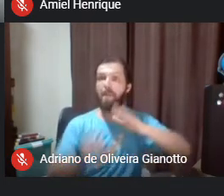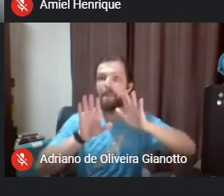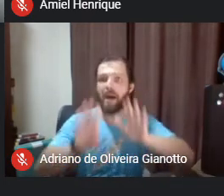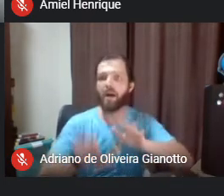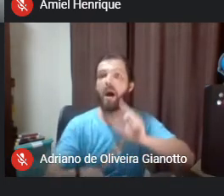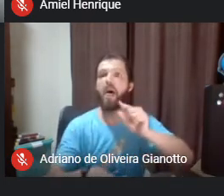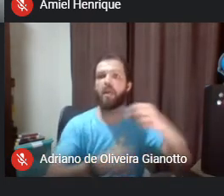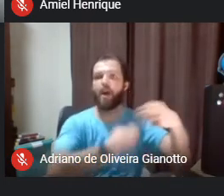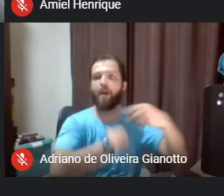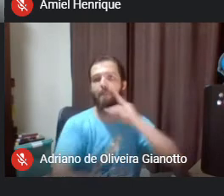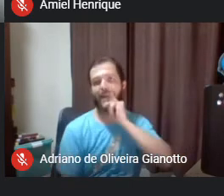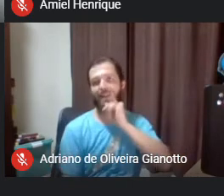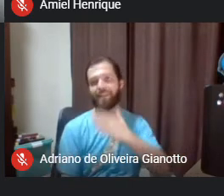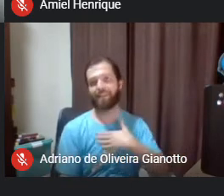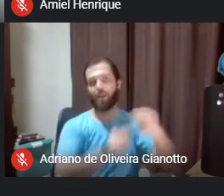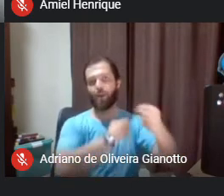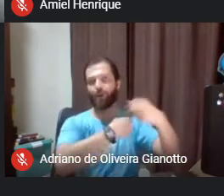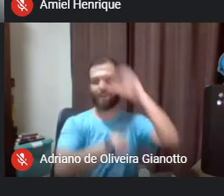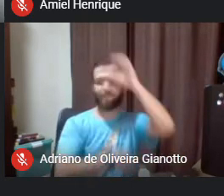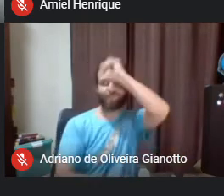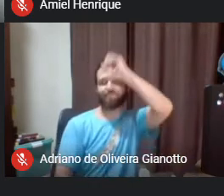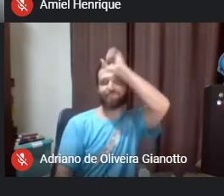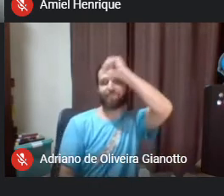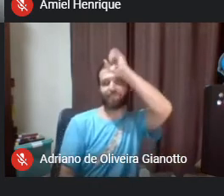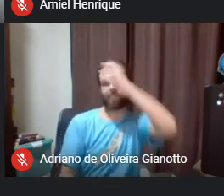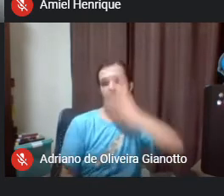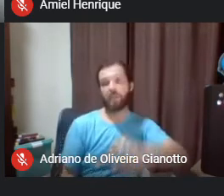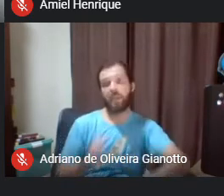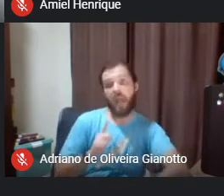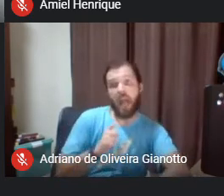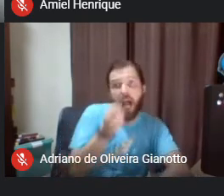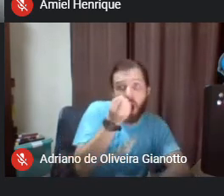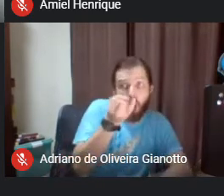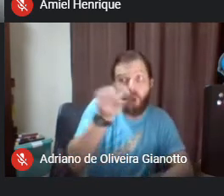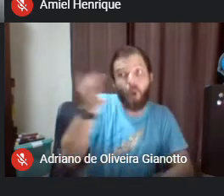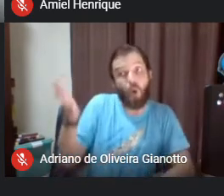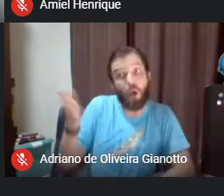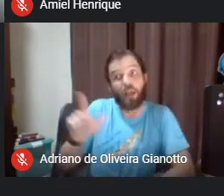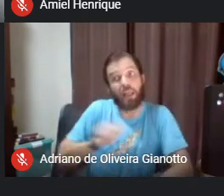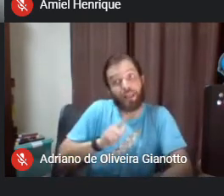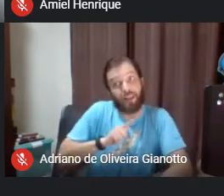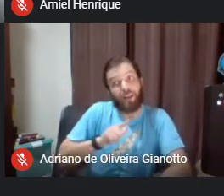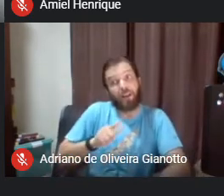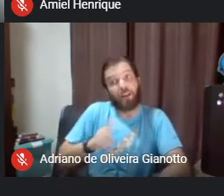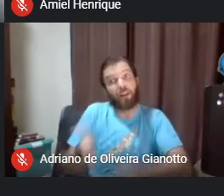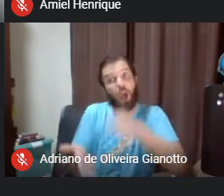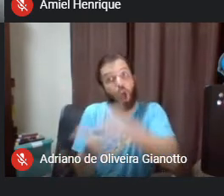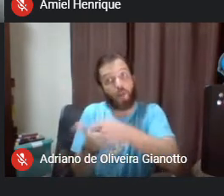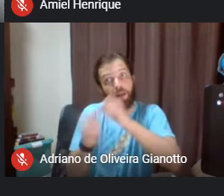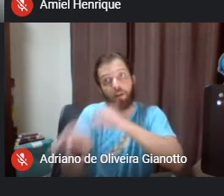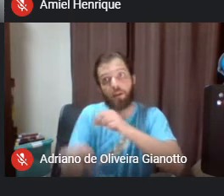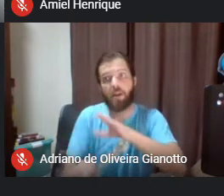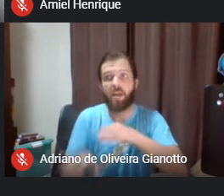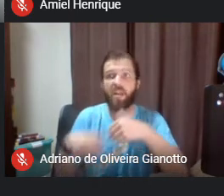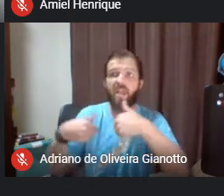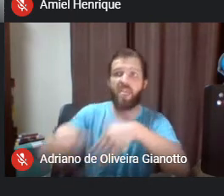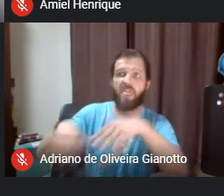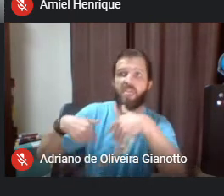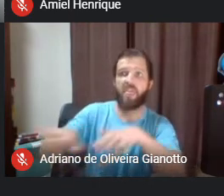Eu escrevo razoavelmente bem. Por quê? Porque meus pais me ensinaram. Né? Quantos surdos